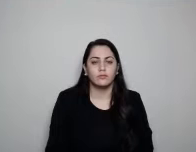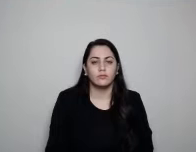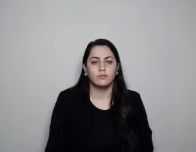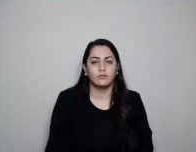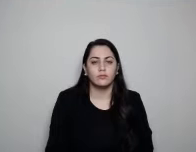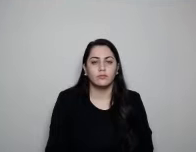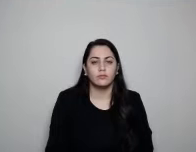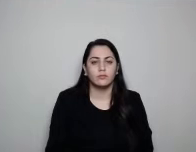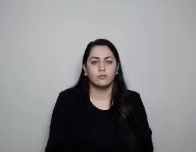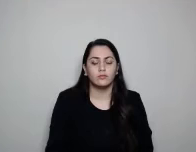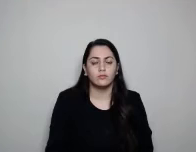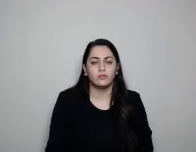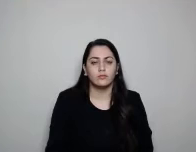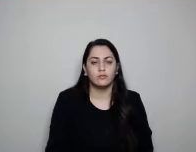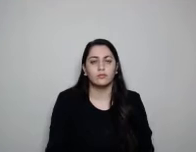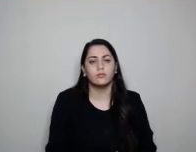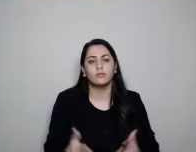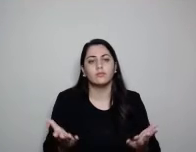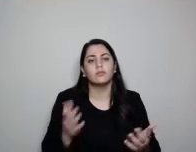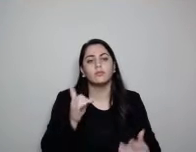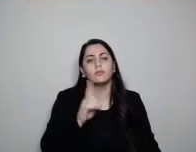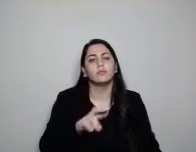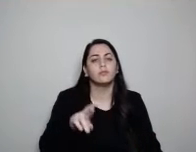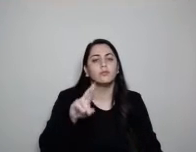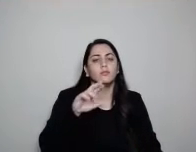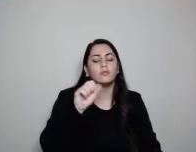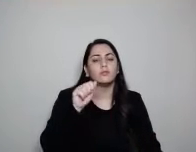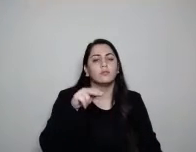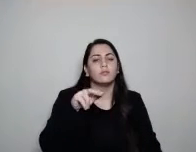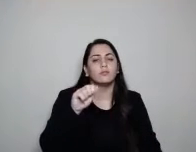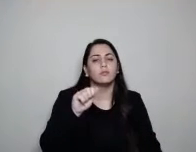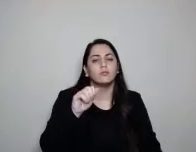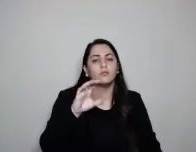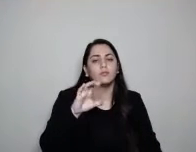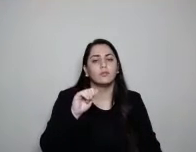Advogada inscrita, doutora Ana Carolina Gomes da Silva.